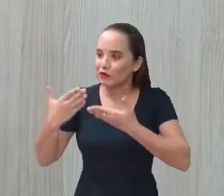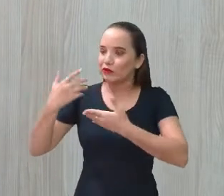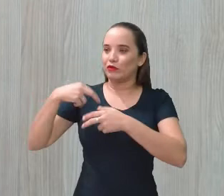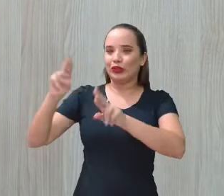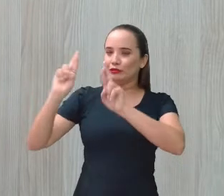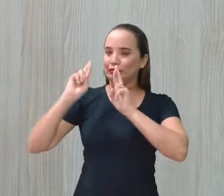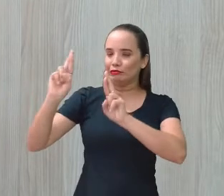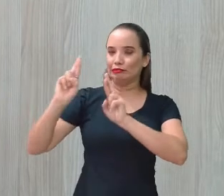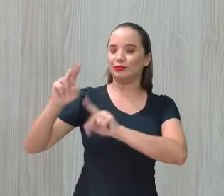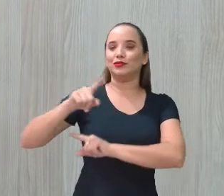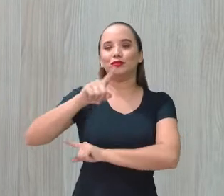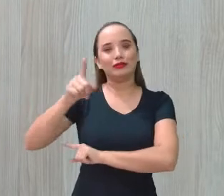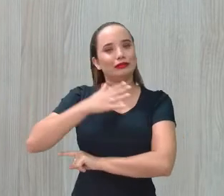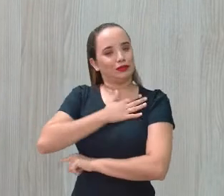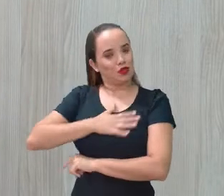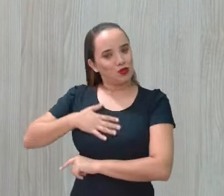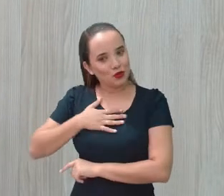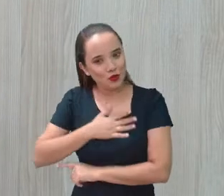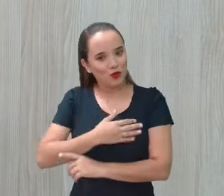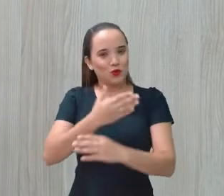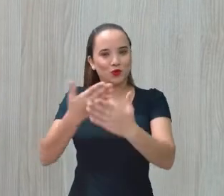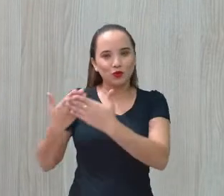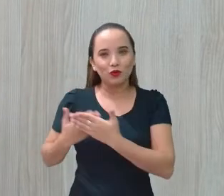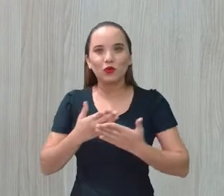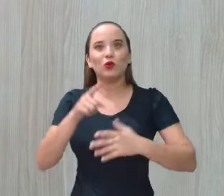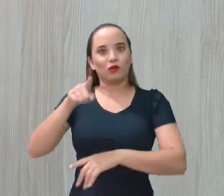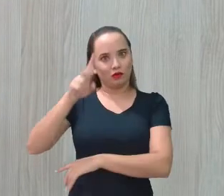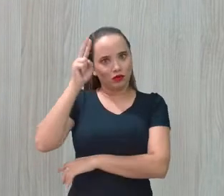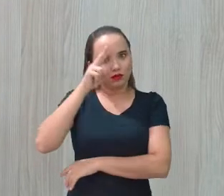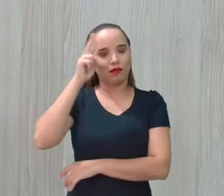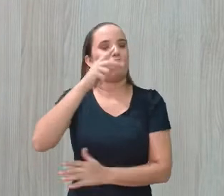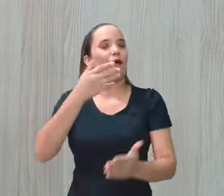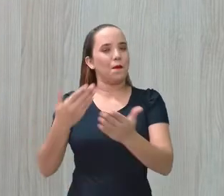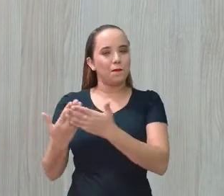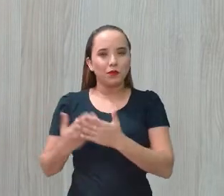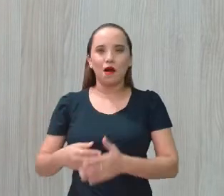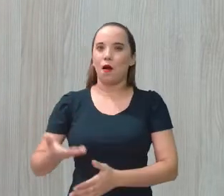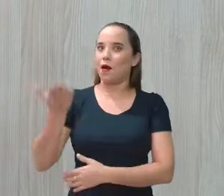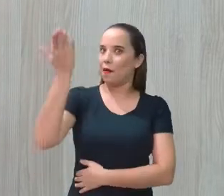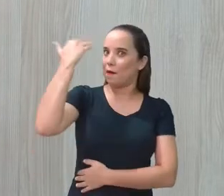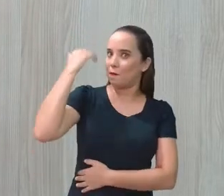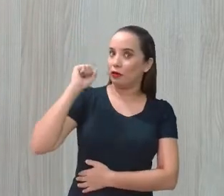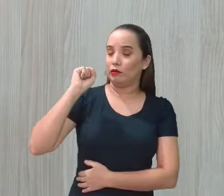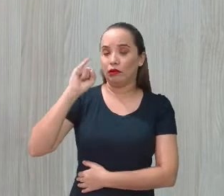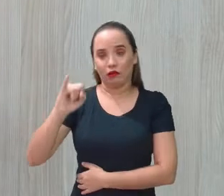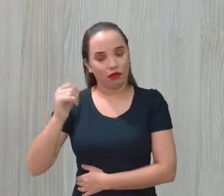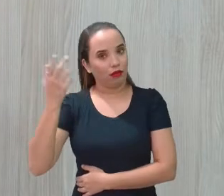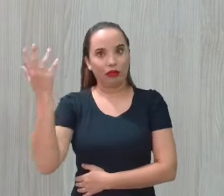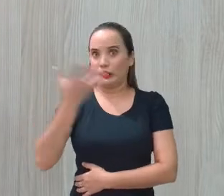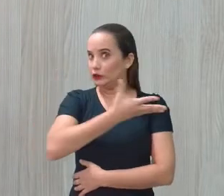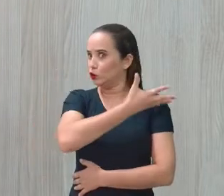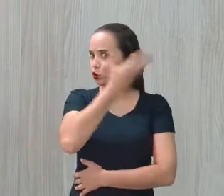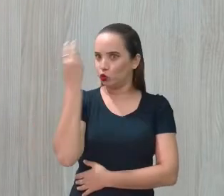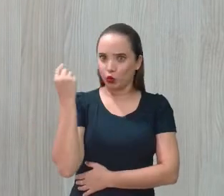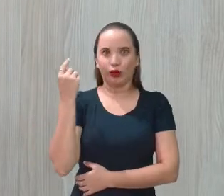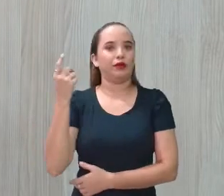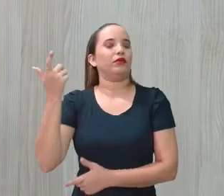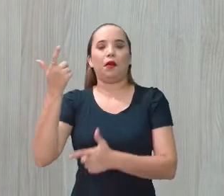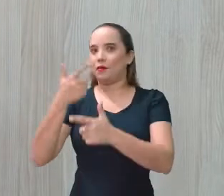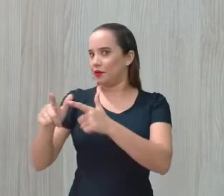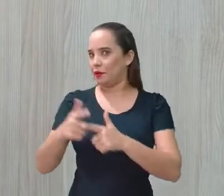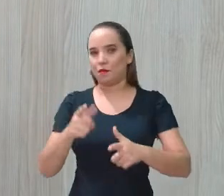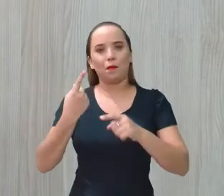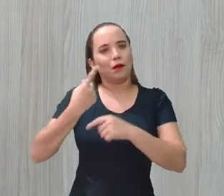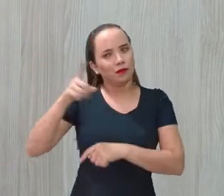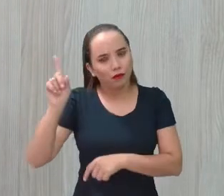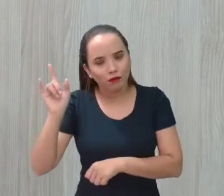você goste da aula. Espero que você lembre da aula passada, mas se não lembrar, vocês já sabem, vão no nosso